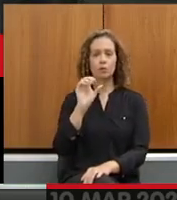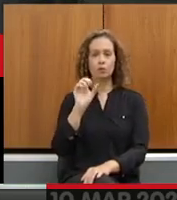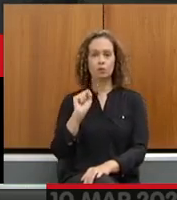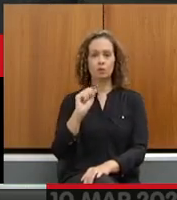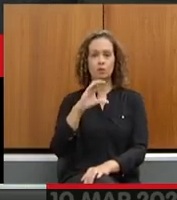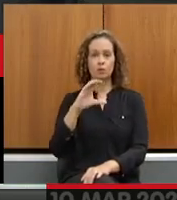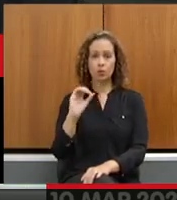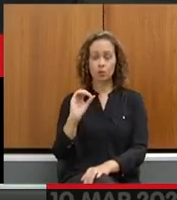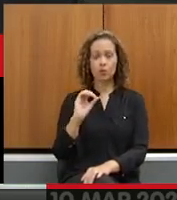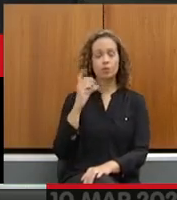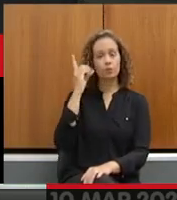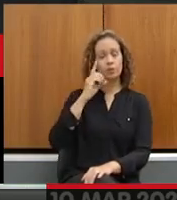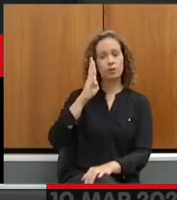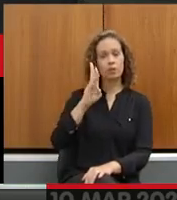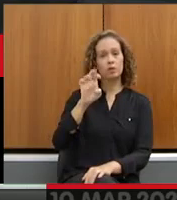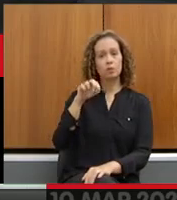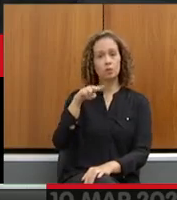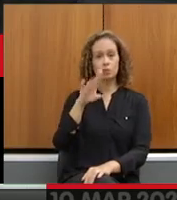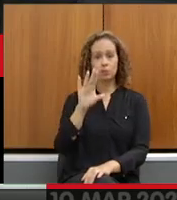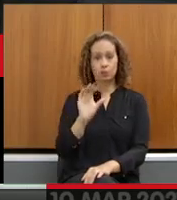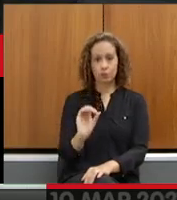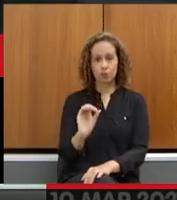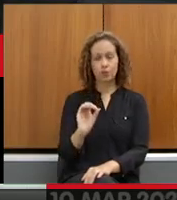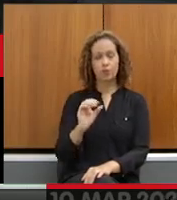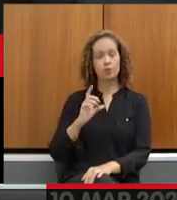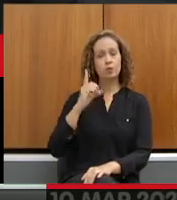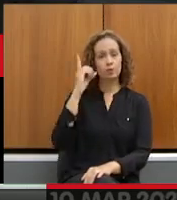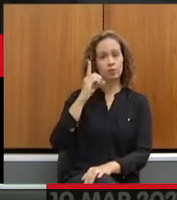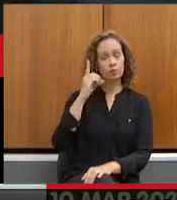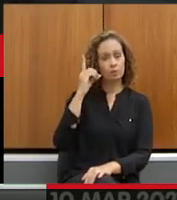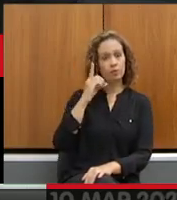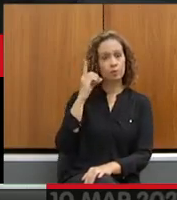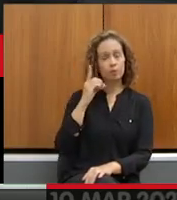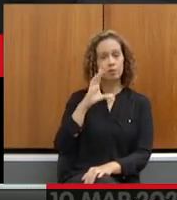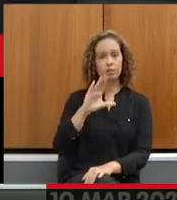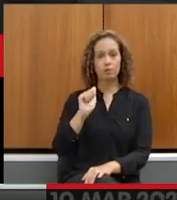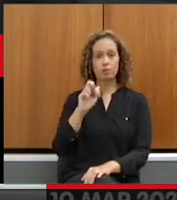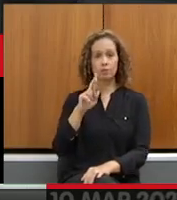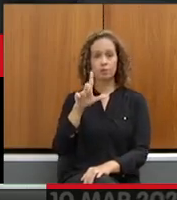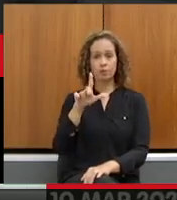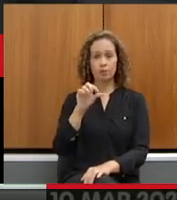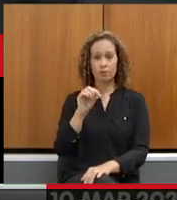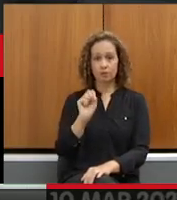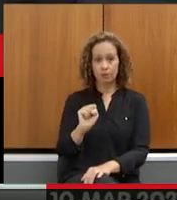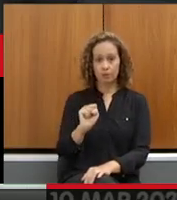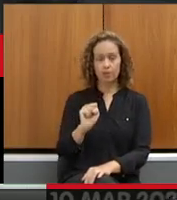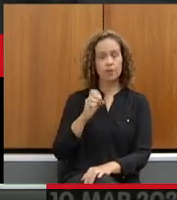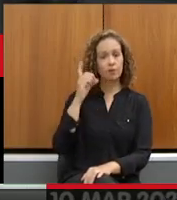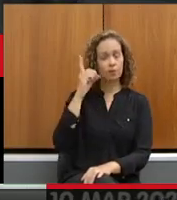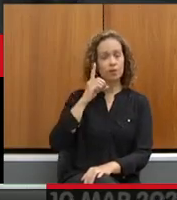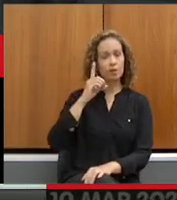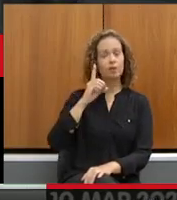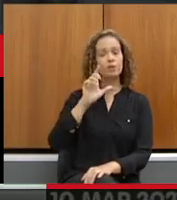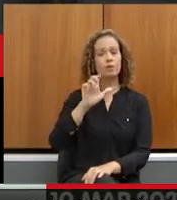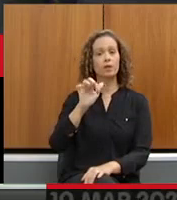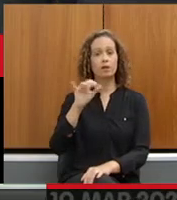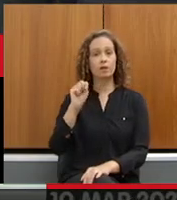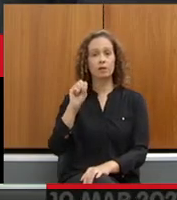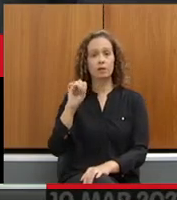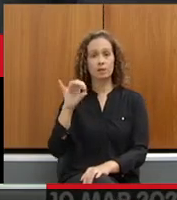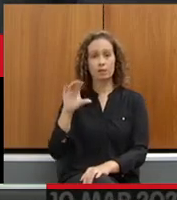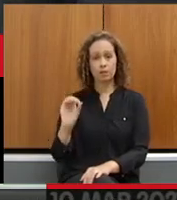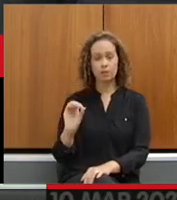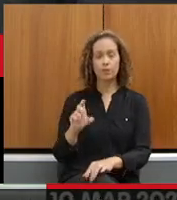Deputado Bruno engler deputado Carlos Pimenta Deputado Cássio Soares deputado